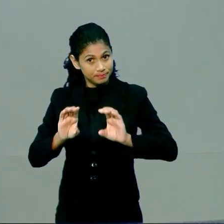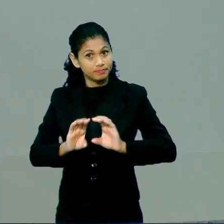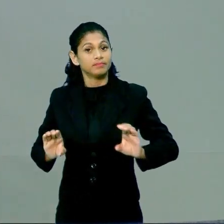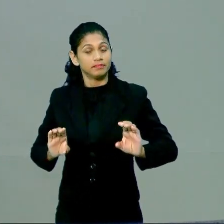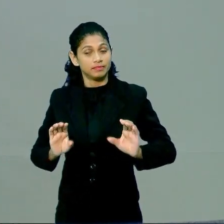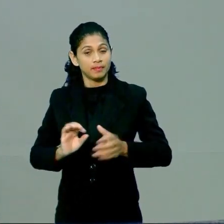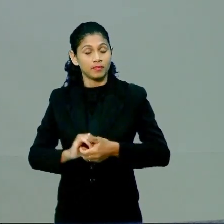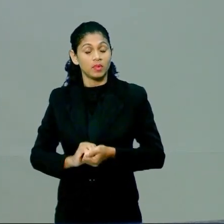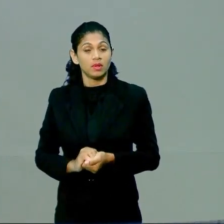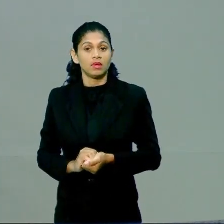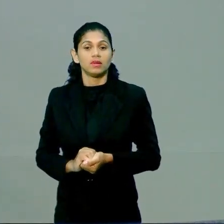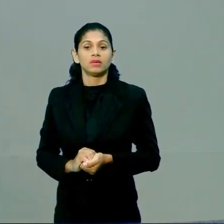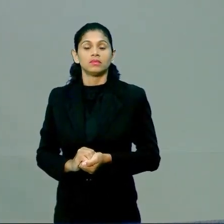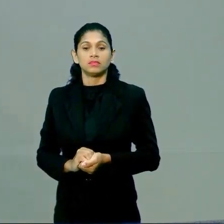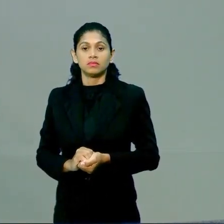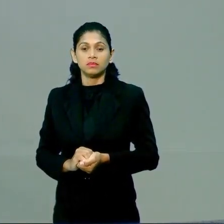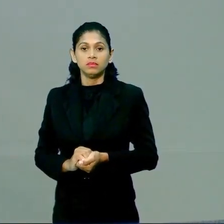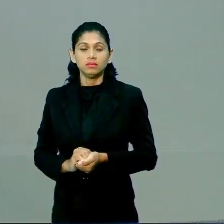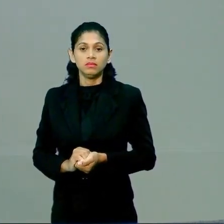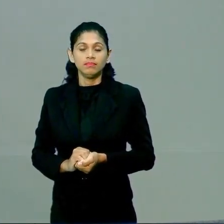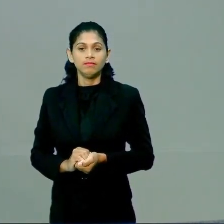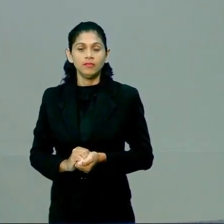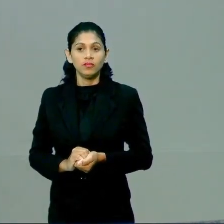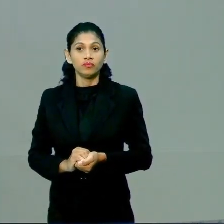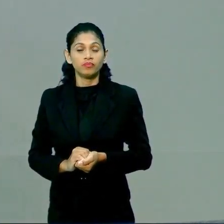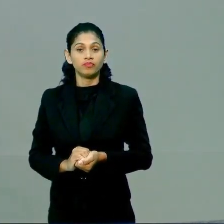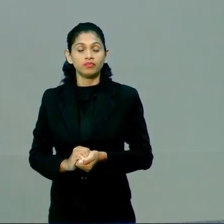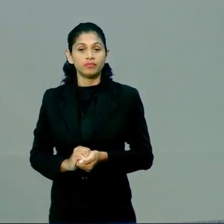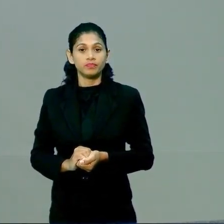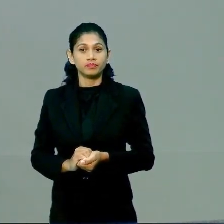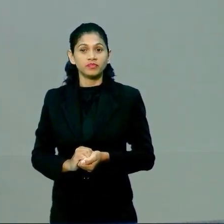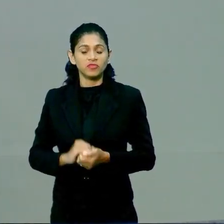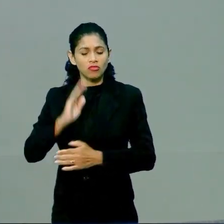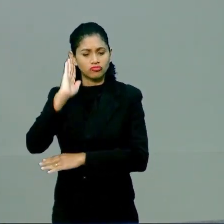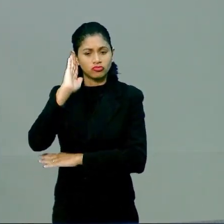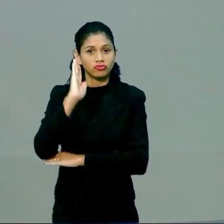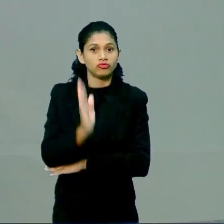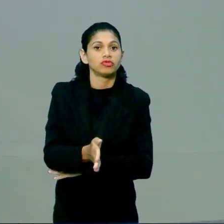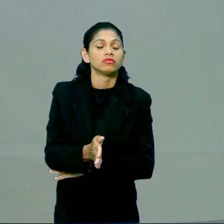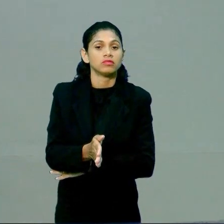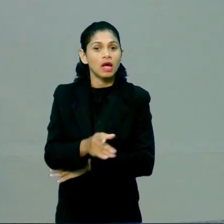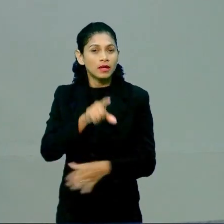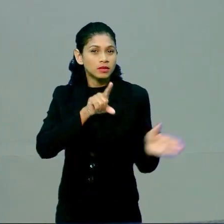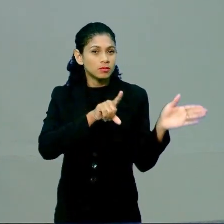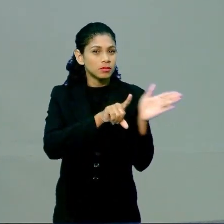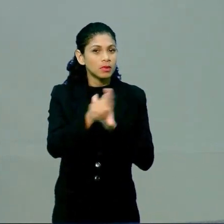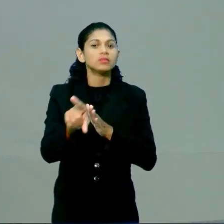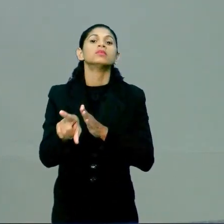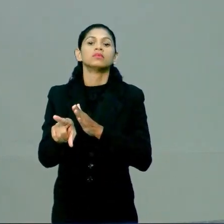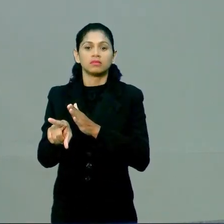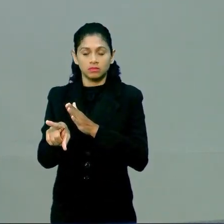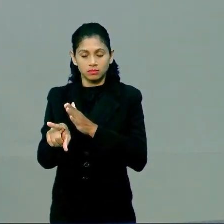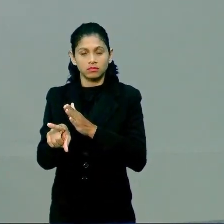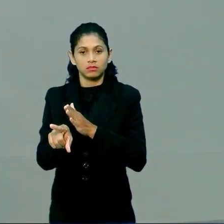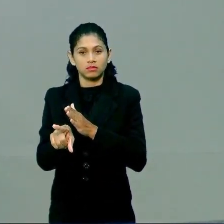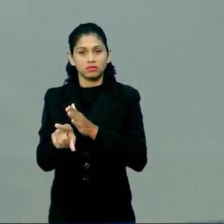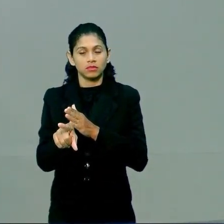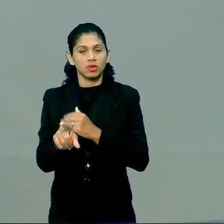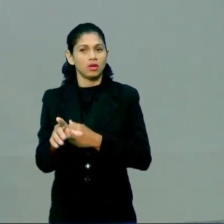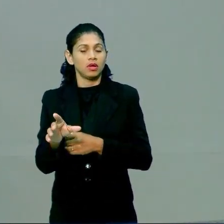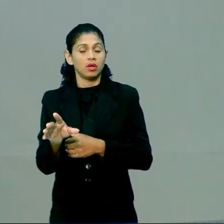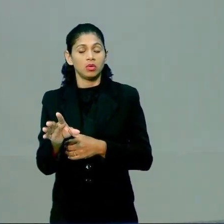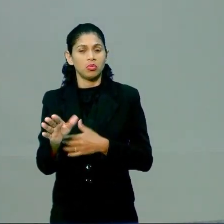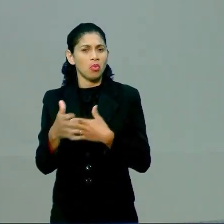texto né independente do tamanho assim não importa se é uma ch se é uma tira né se é um texto eh publicitário